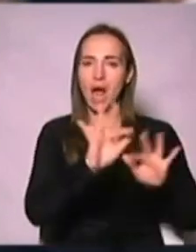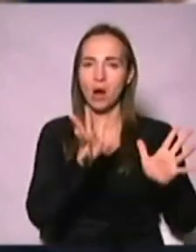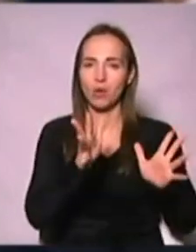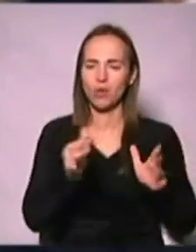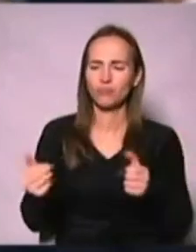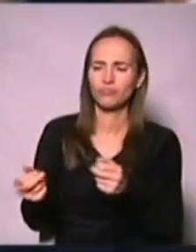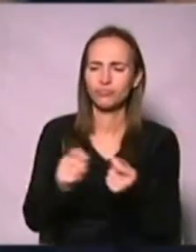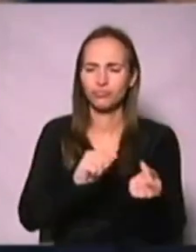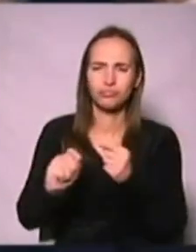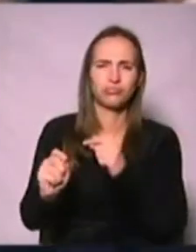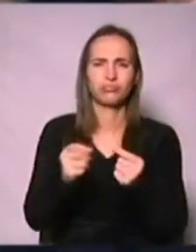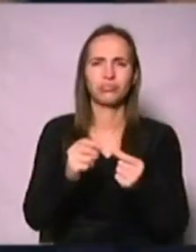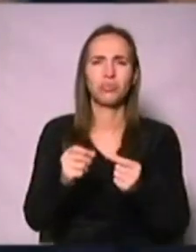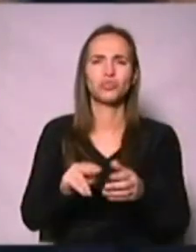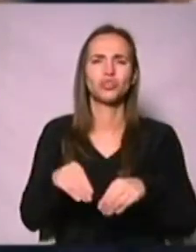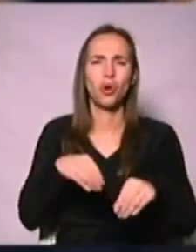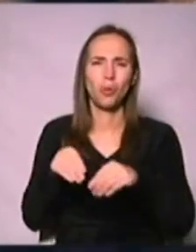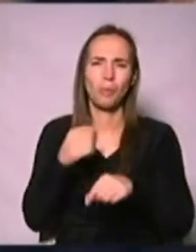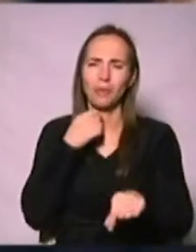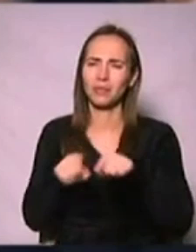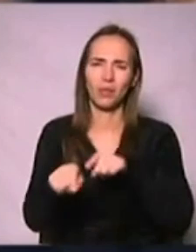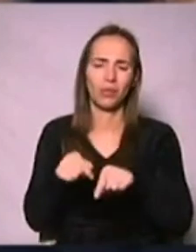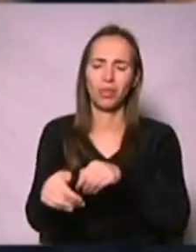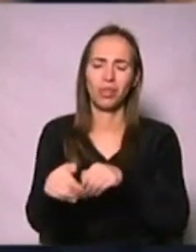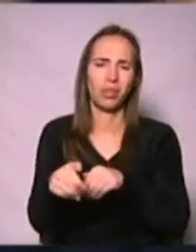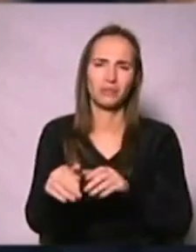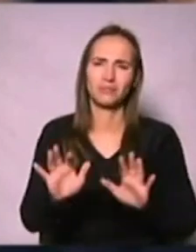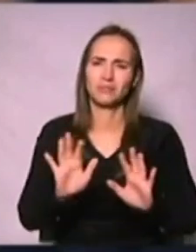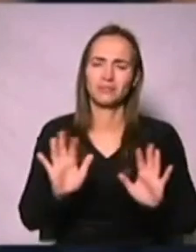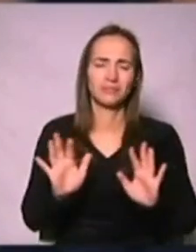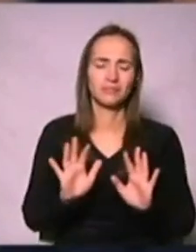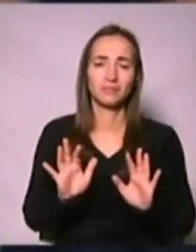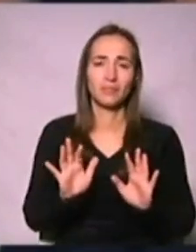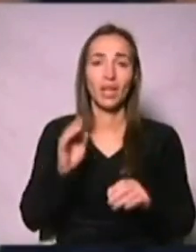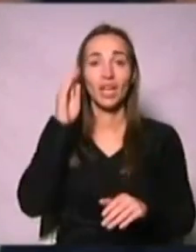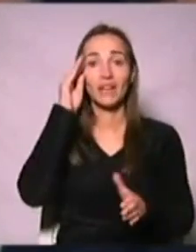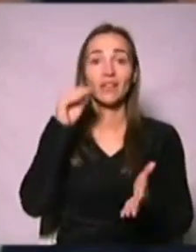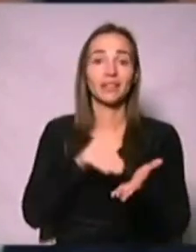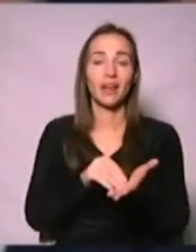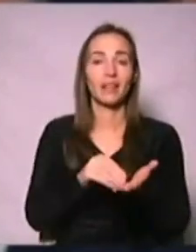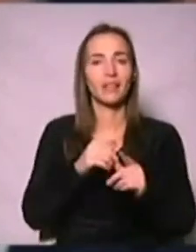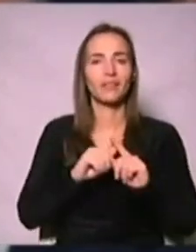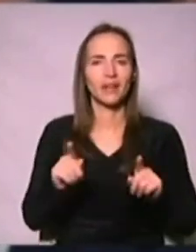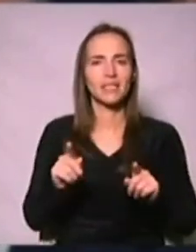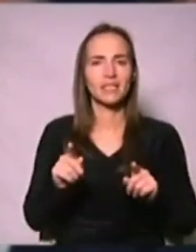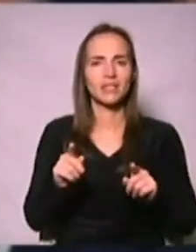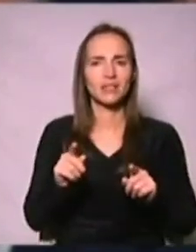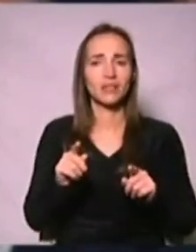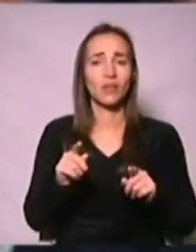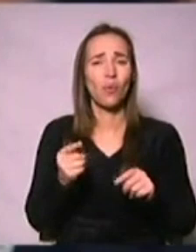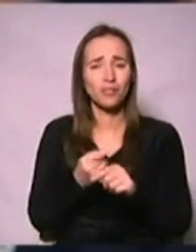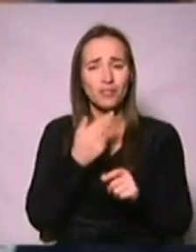discórdia EA mera tática partidária de curto prazo inventar diferenças palavras que realmente